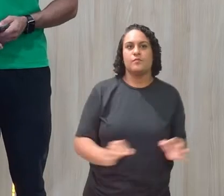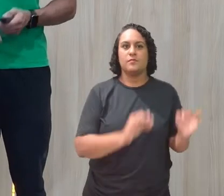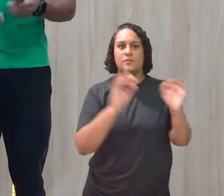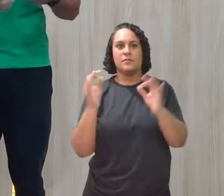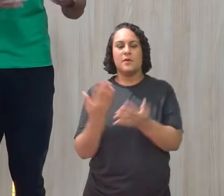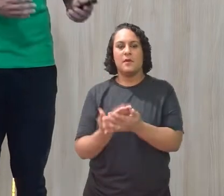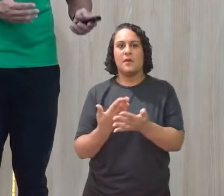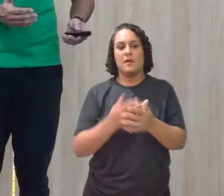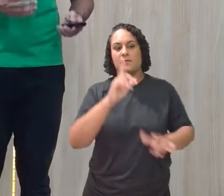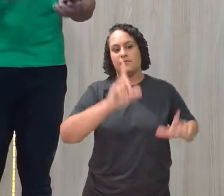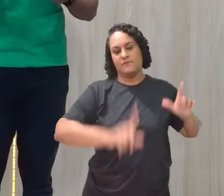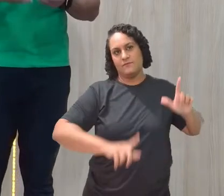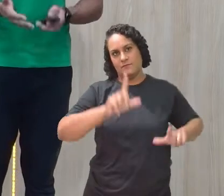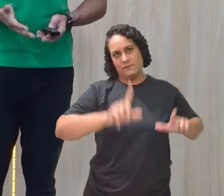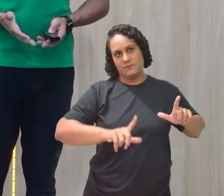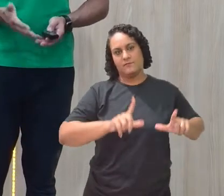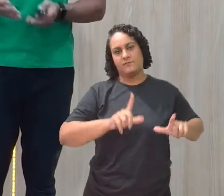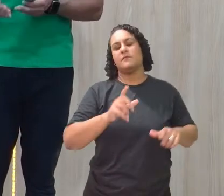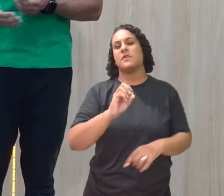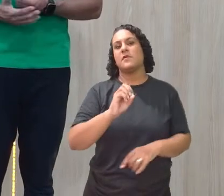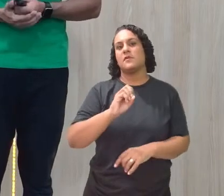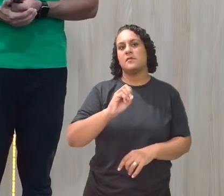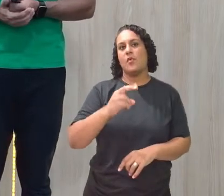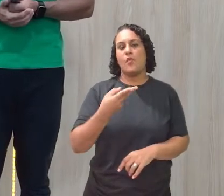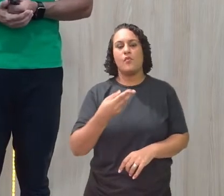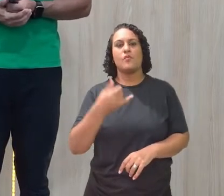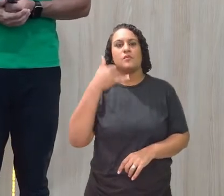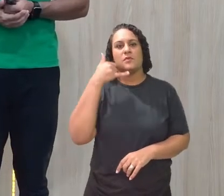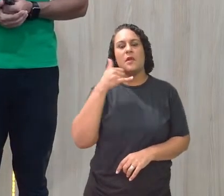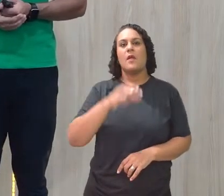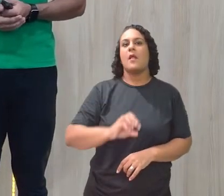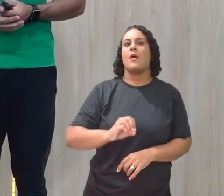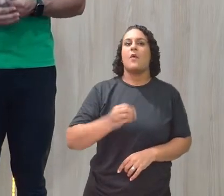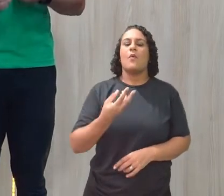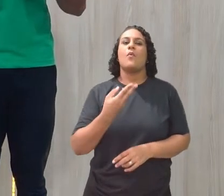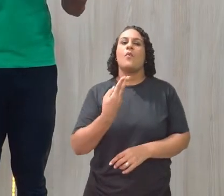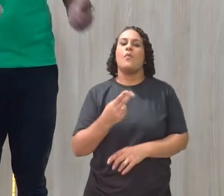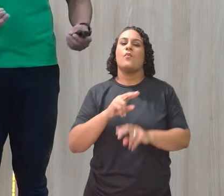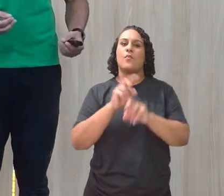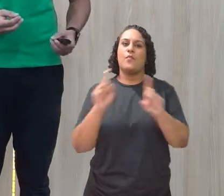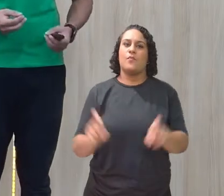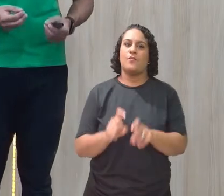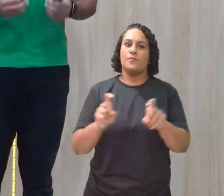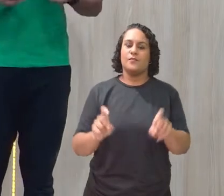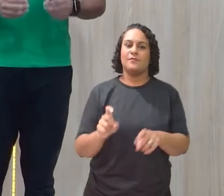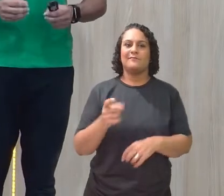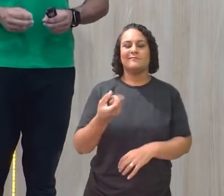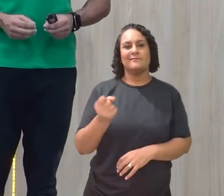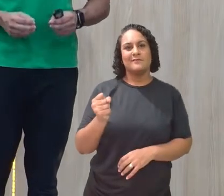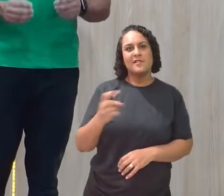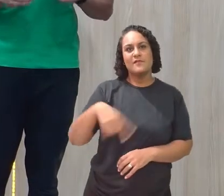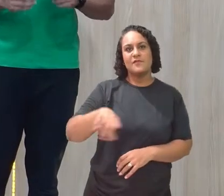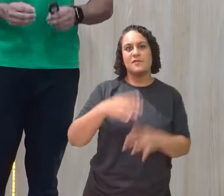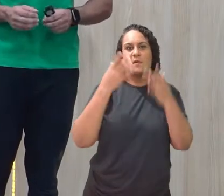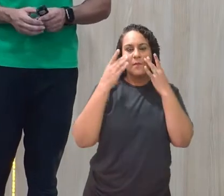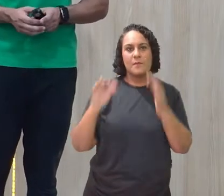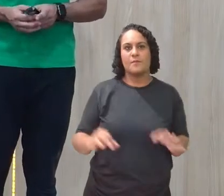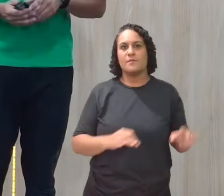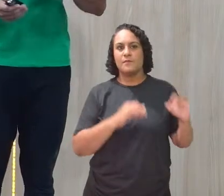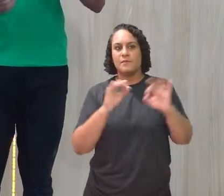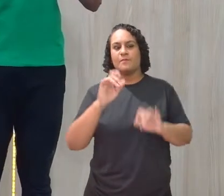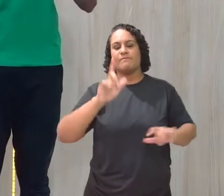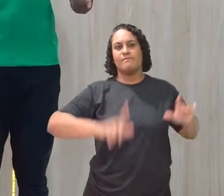aula através da TV, do celular ou do computador, certo? Então, se você está assistindo essa aula pela